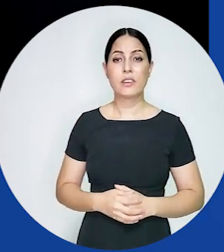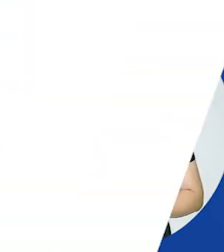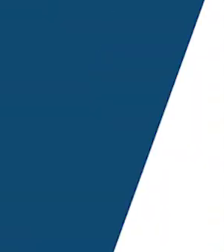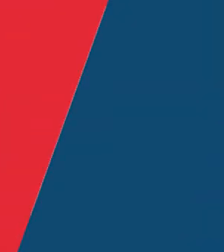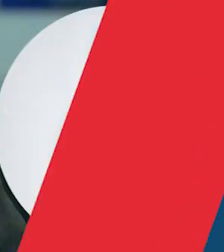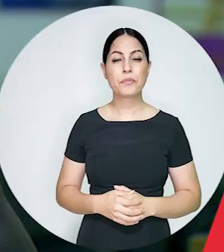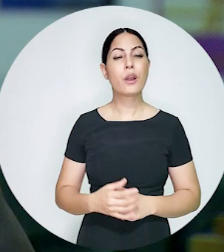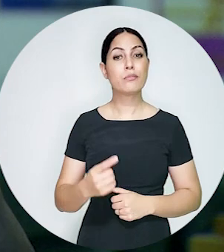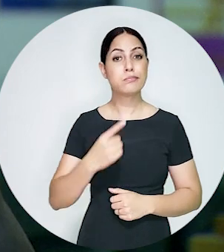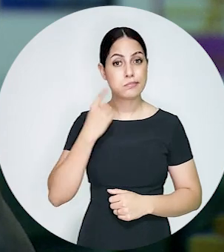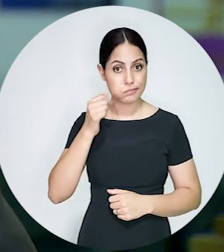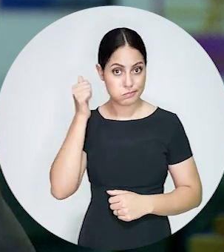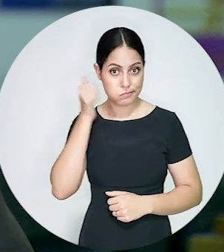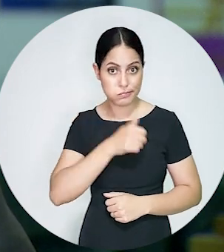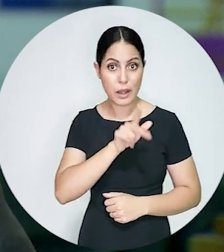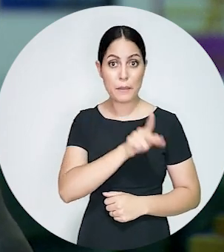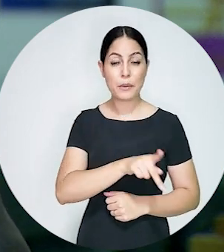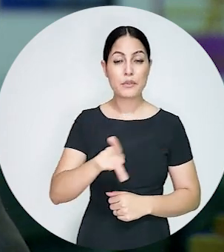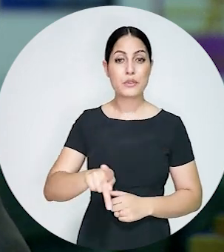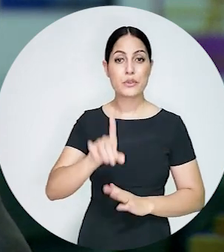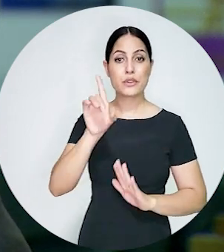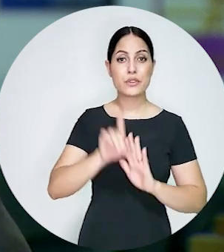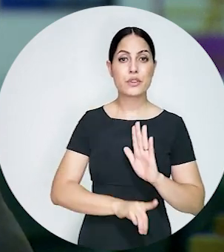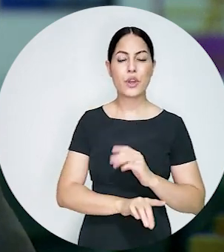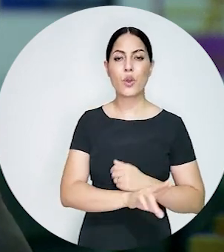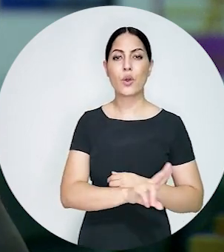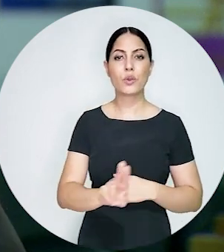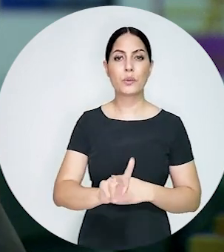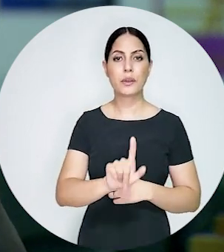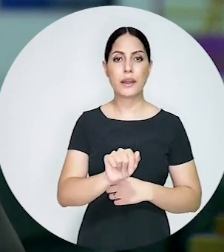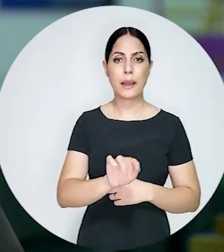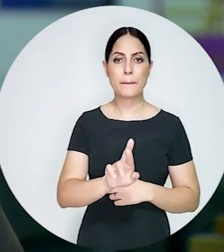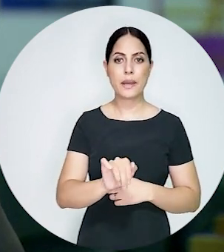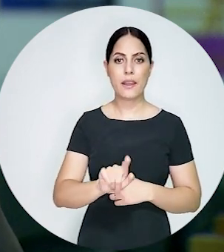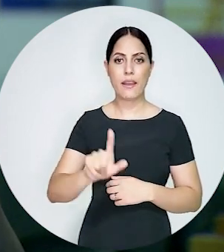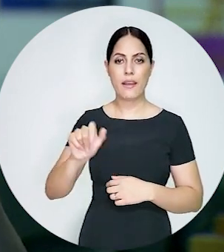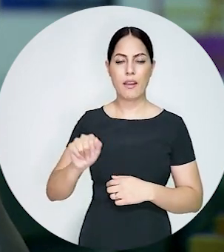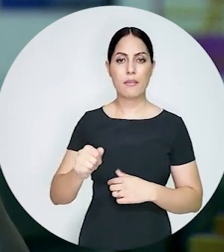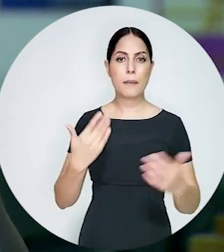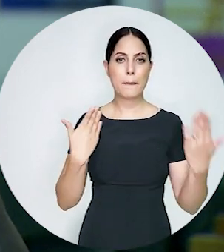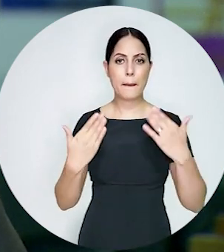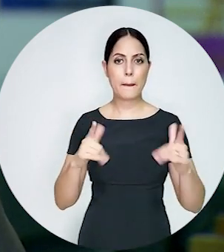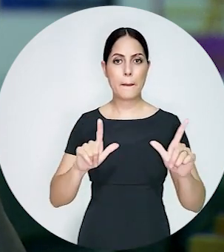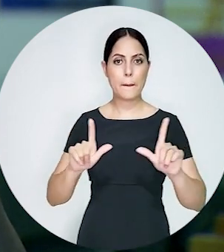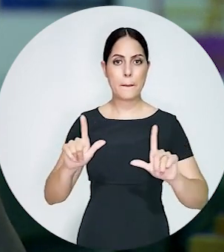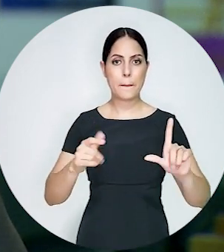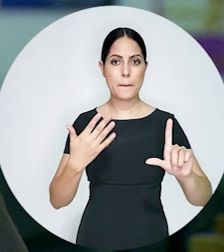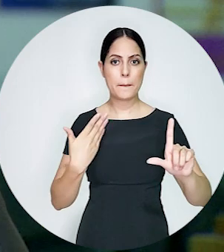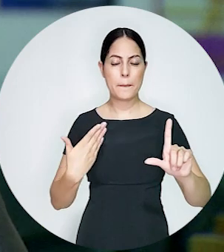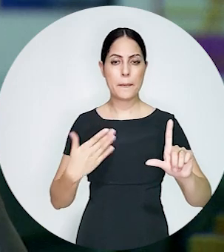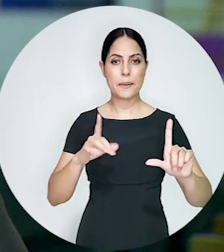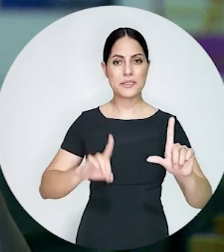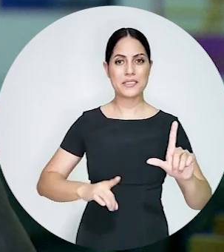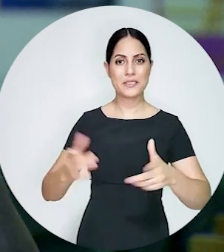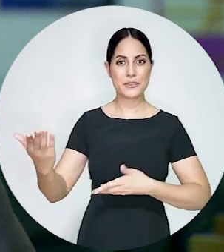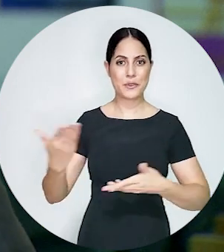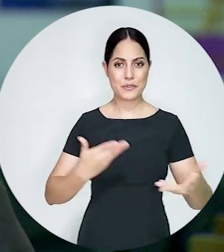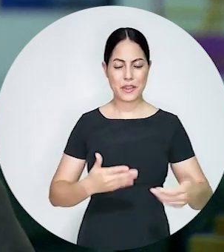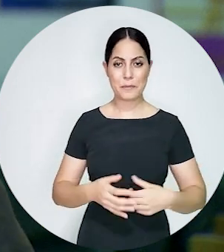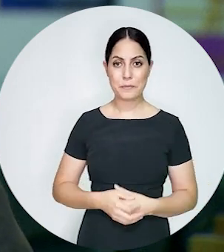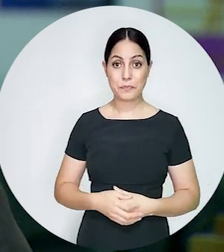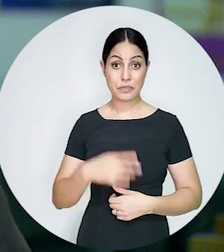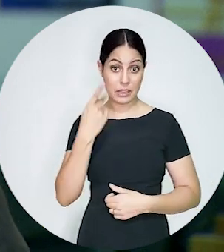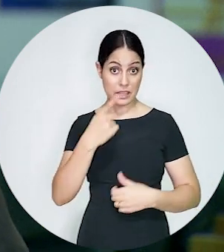inconstitucionalidade. Advogada e professora de Direito, Gabriela Prioli também foi uma das convidadas do bate-papo do programa. Em